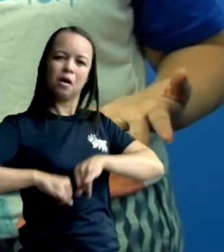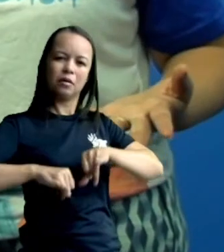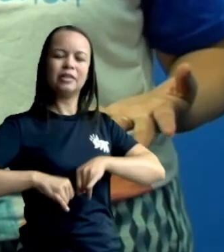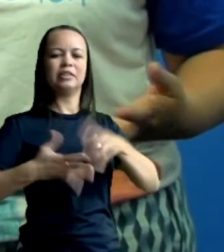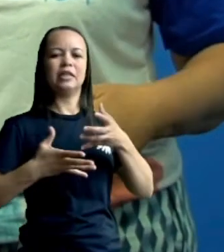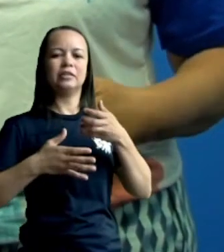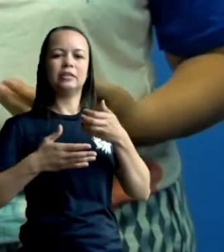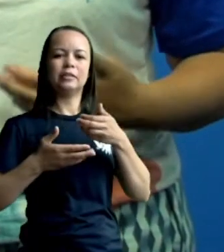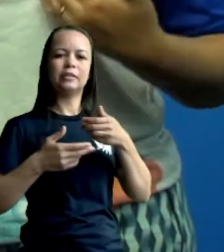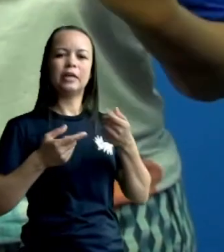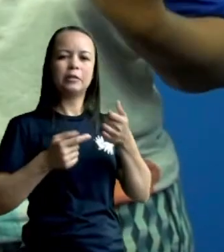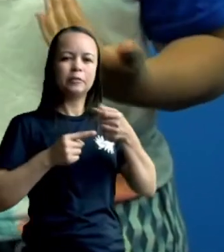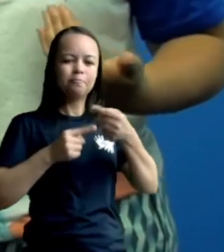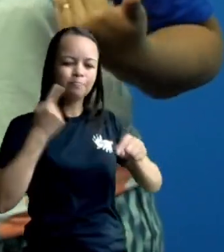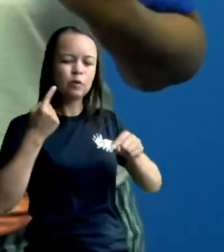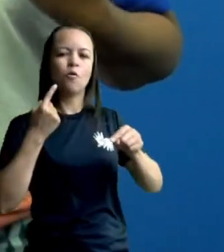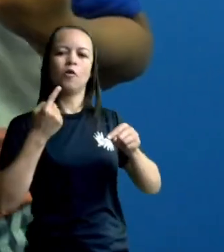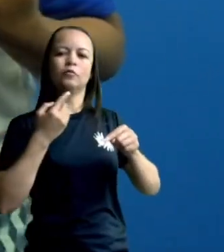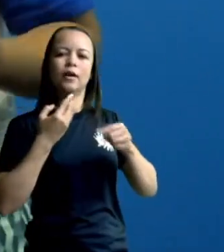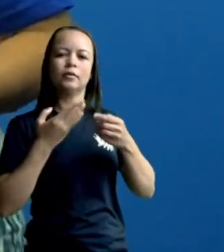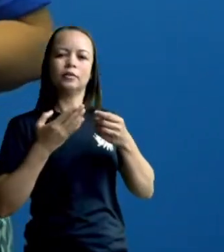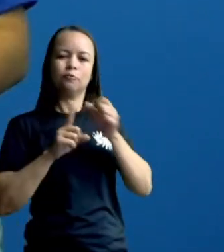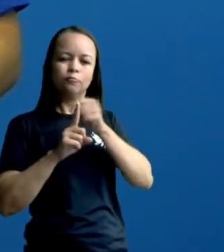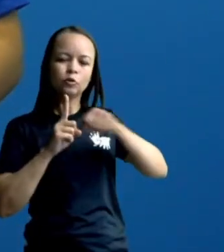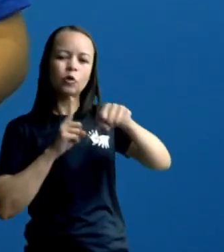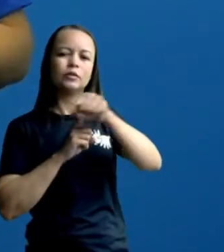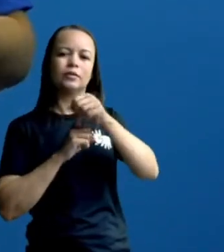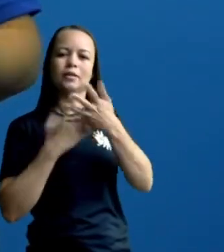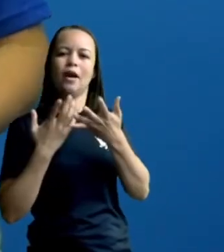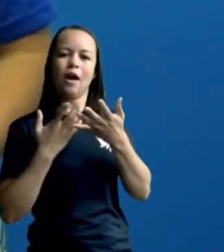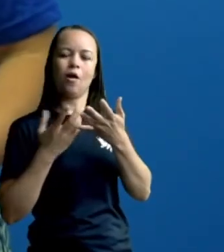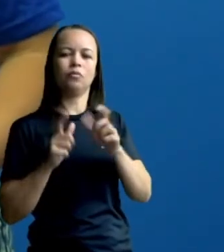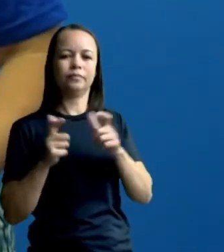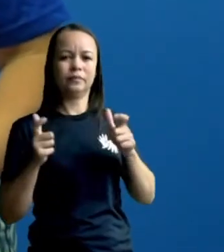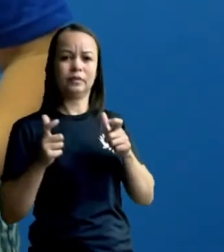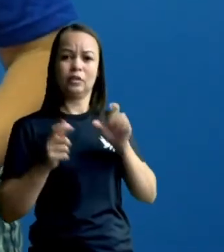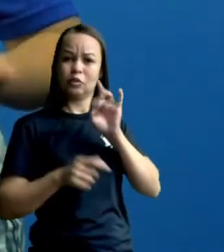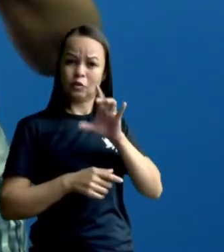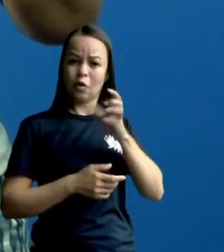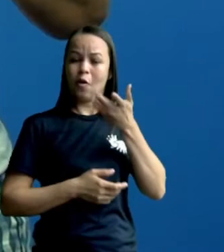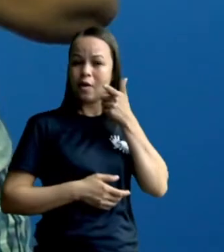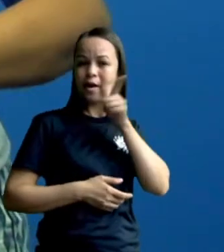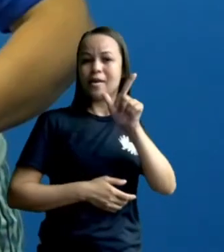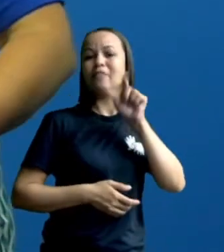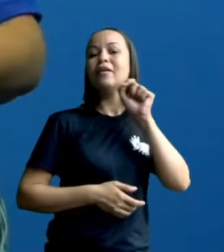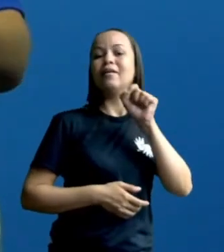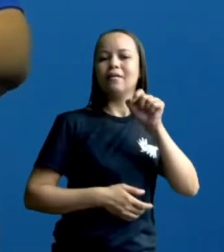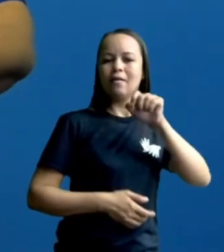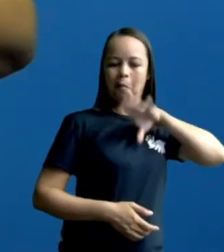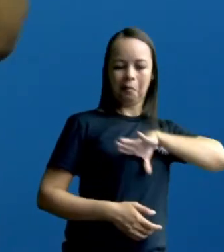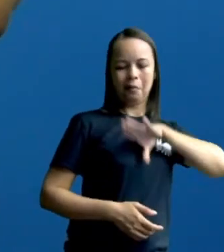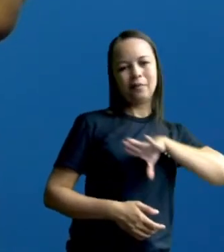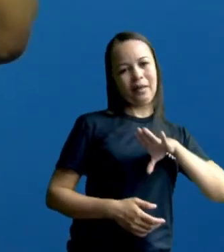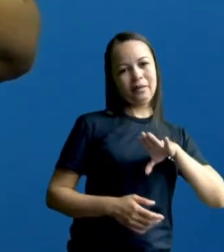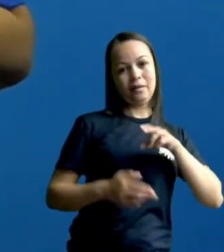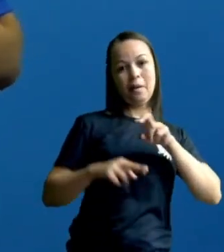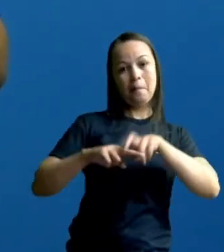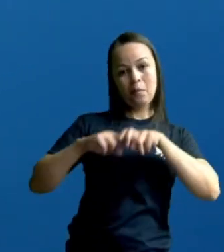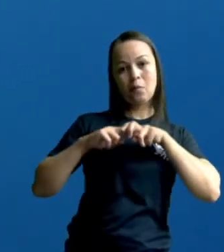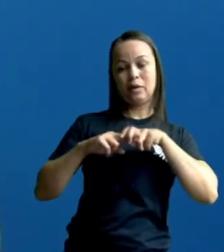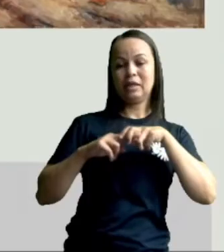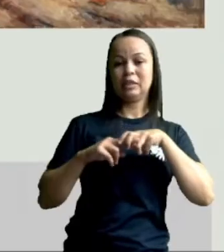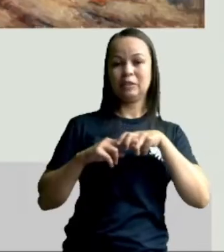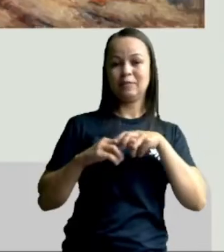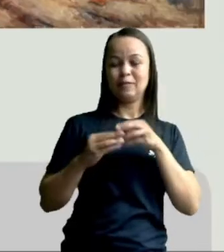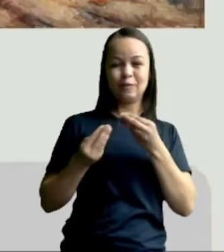muito grande, né? Só quem ganhava eram os portugueses. E por isso veio essa